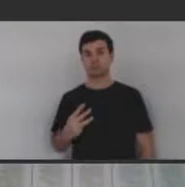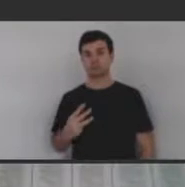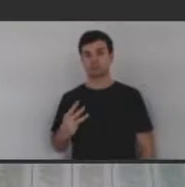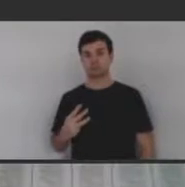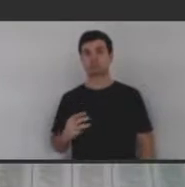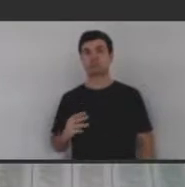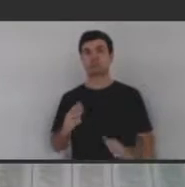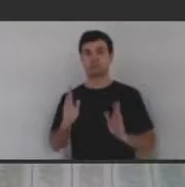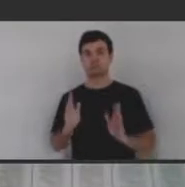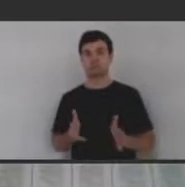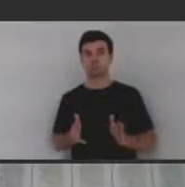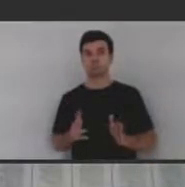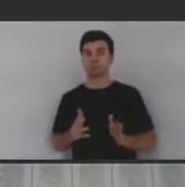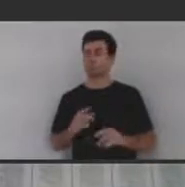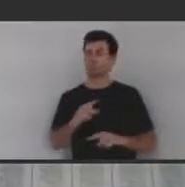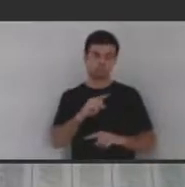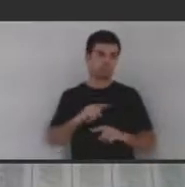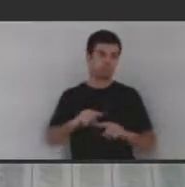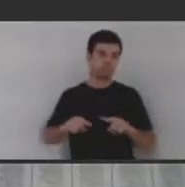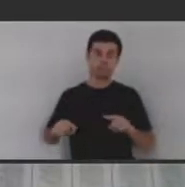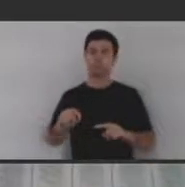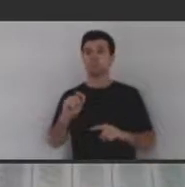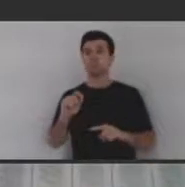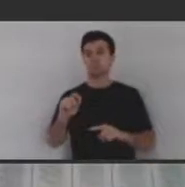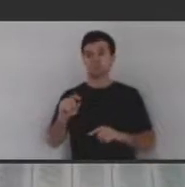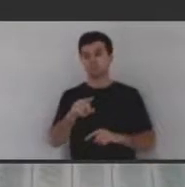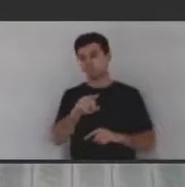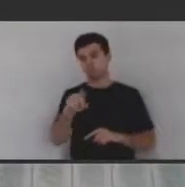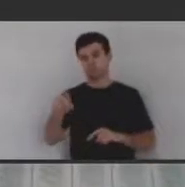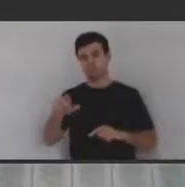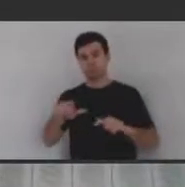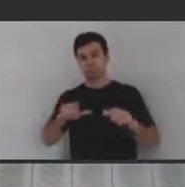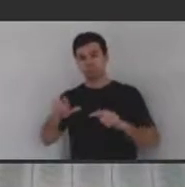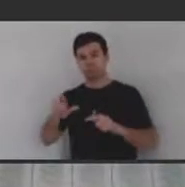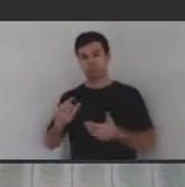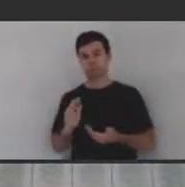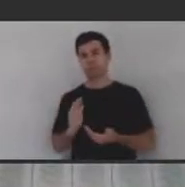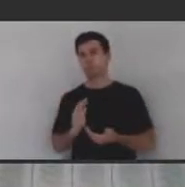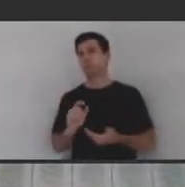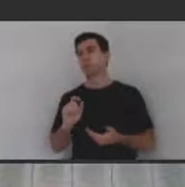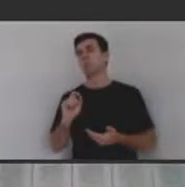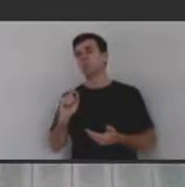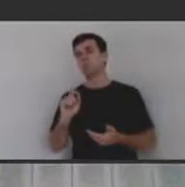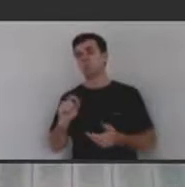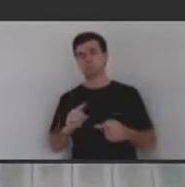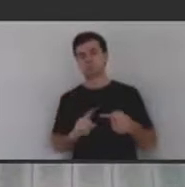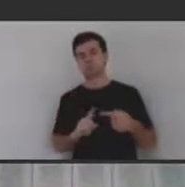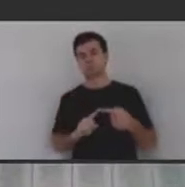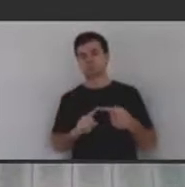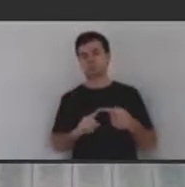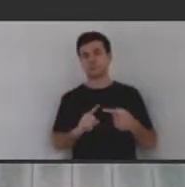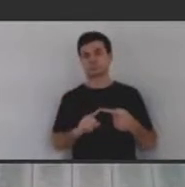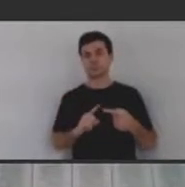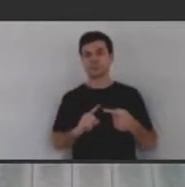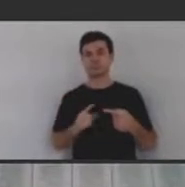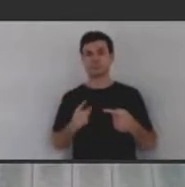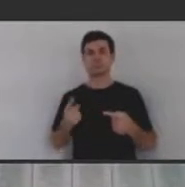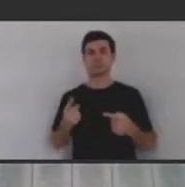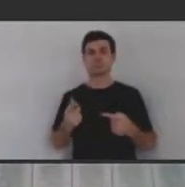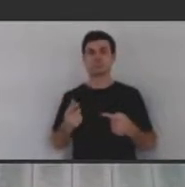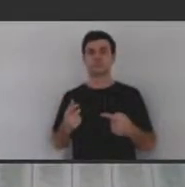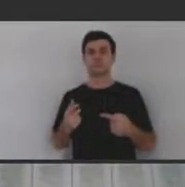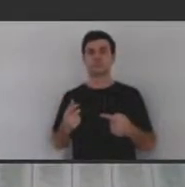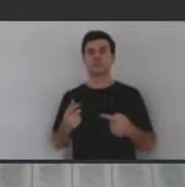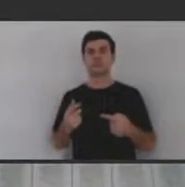aos agentes públicos da Câmara Municipal de Sumaré as seguintes condutas. 1. Fixar, colocar ou